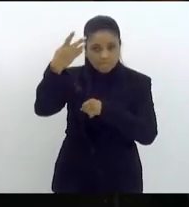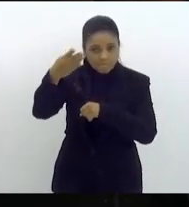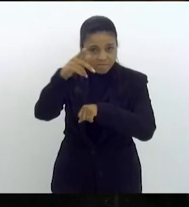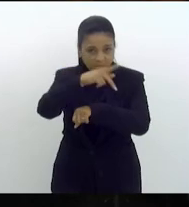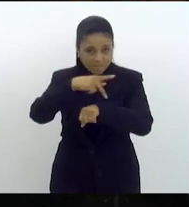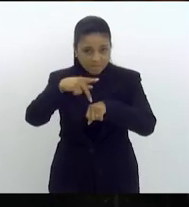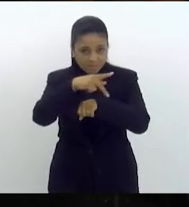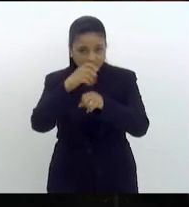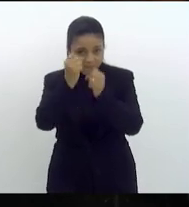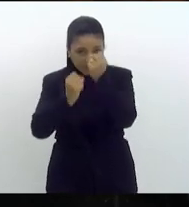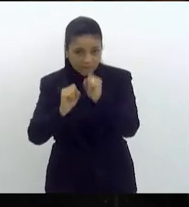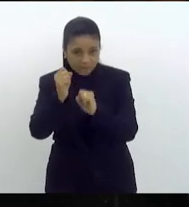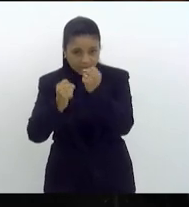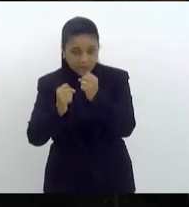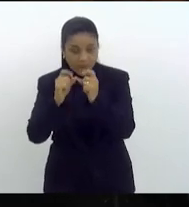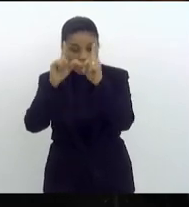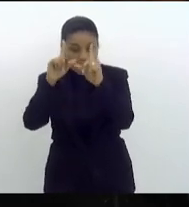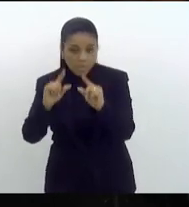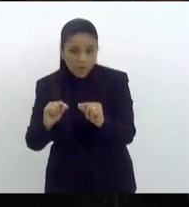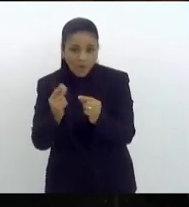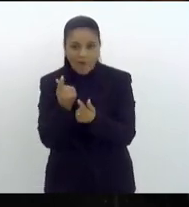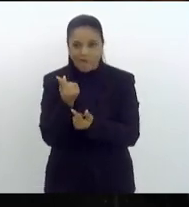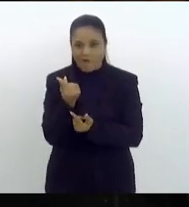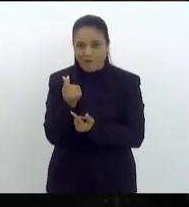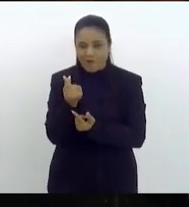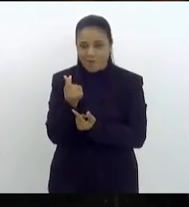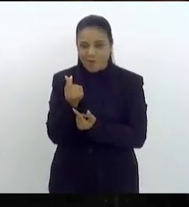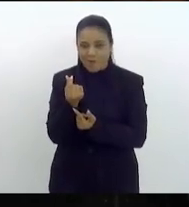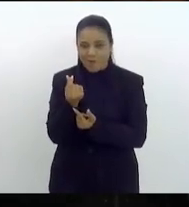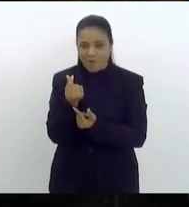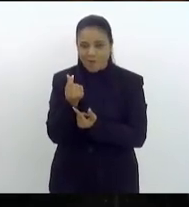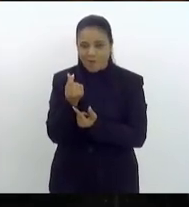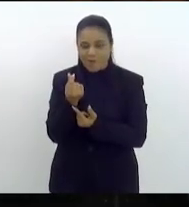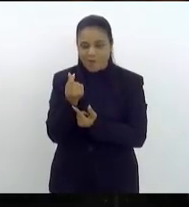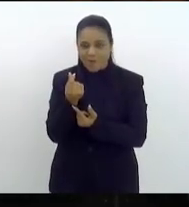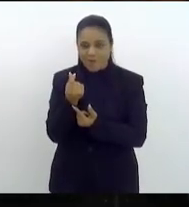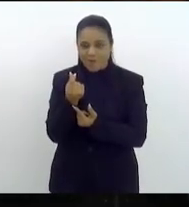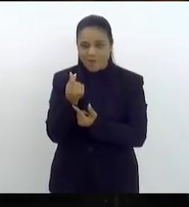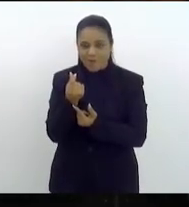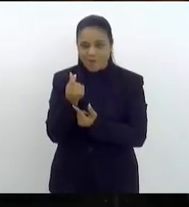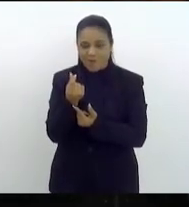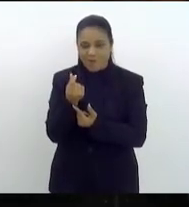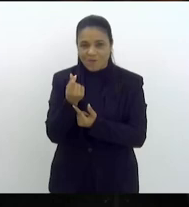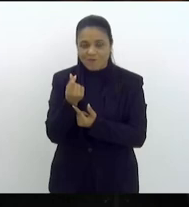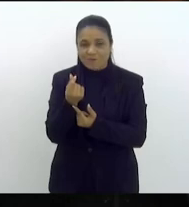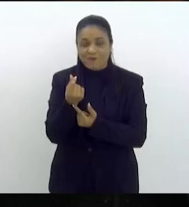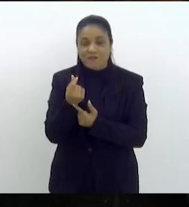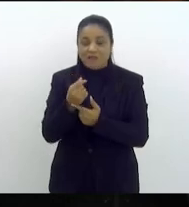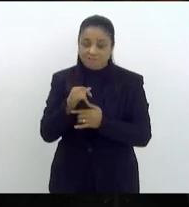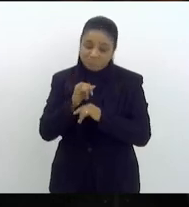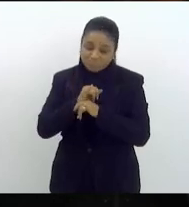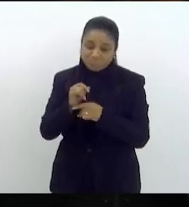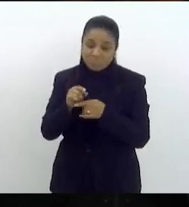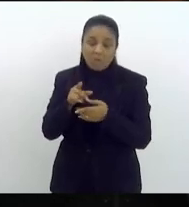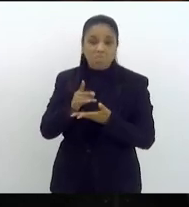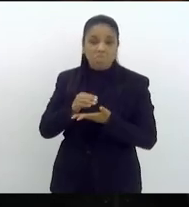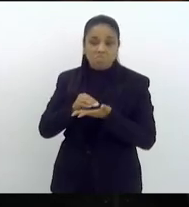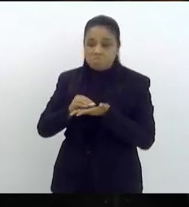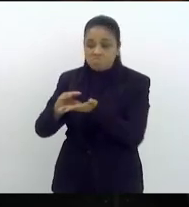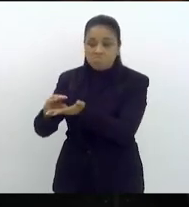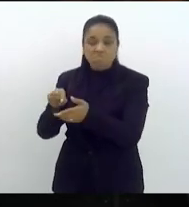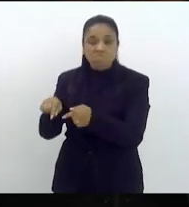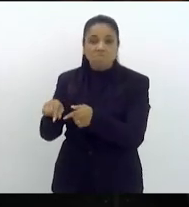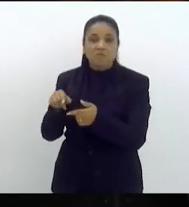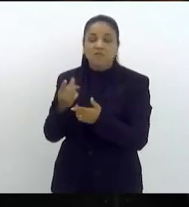a preço menor que do mercado declarava esses preços a NP para